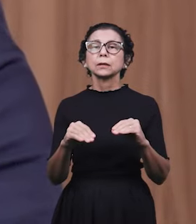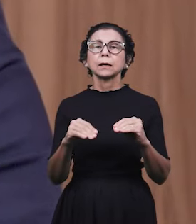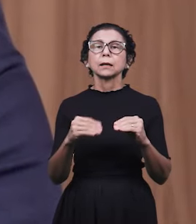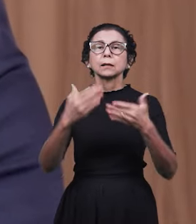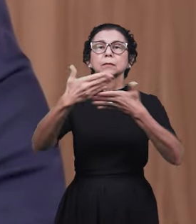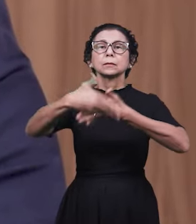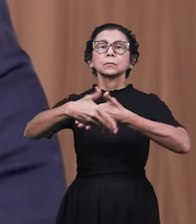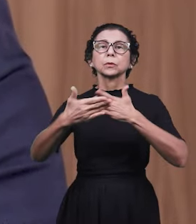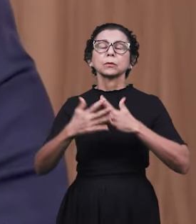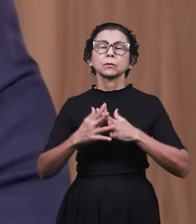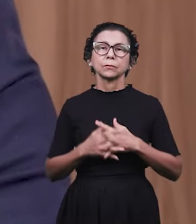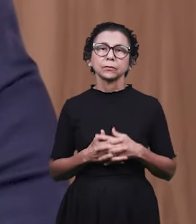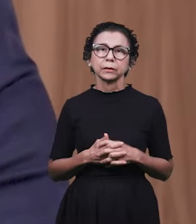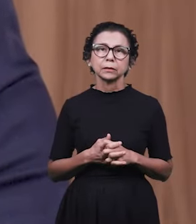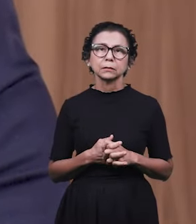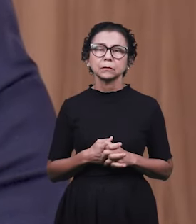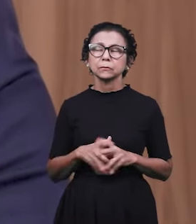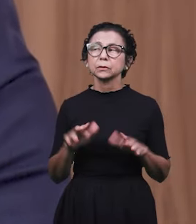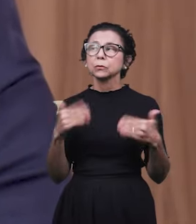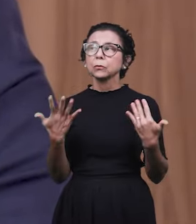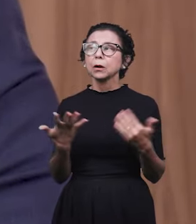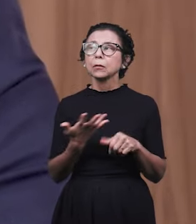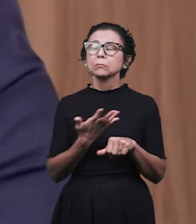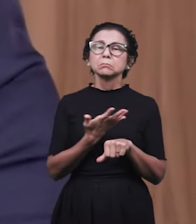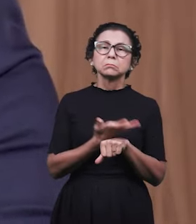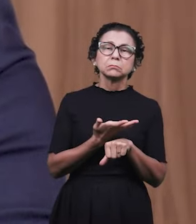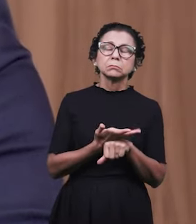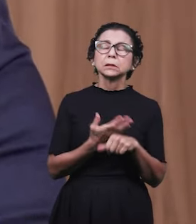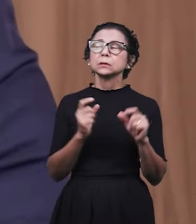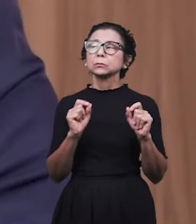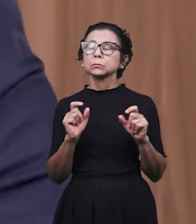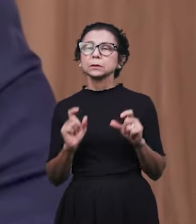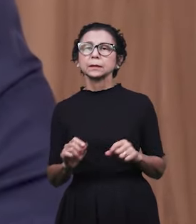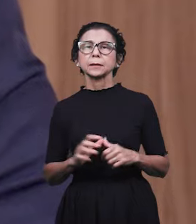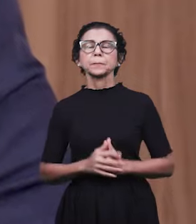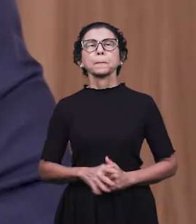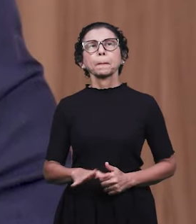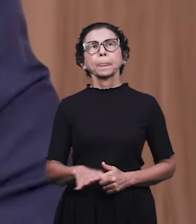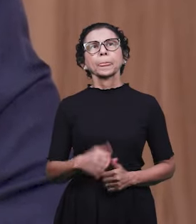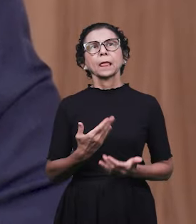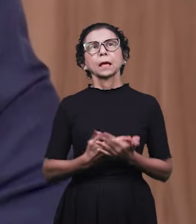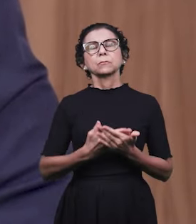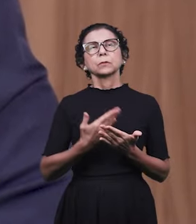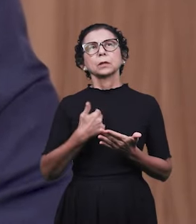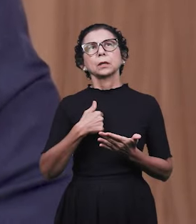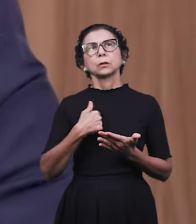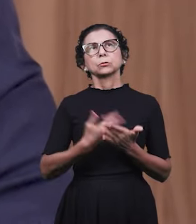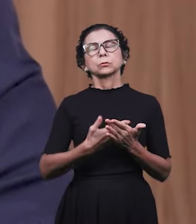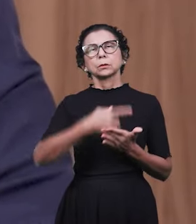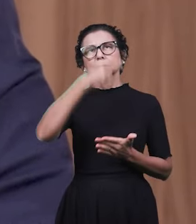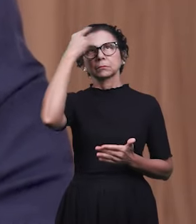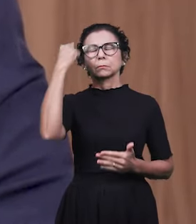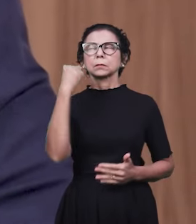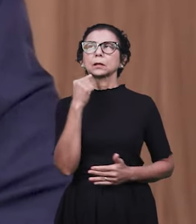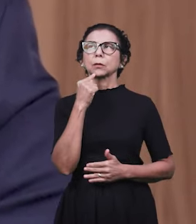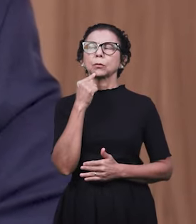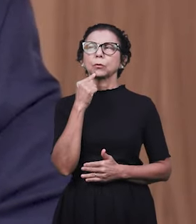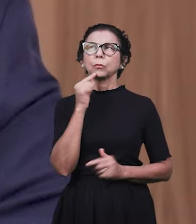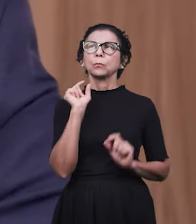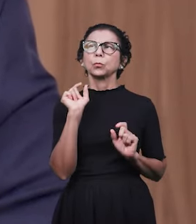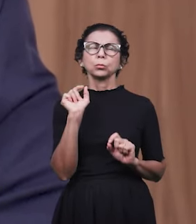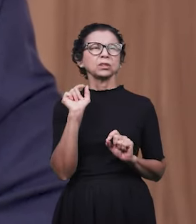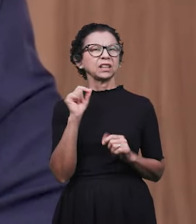separar um tempo, e até o pastor Rodrigo falou assim, quando eu vou estudar meia hora, naquilo que eu vou estudar meia hora, o que eu vou estudar